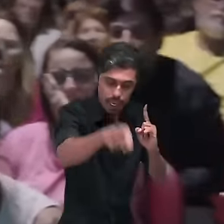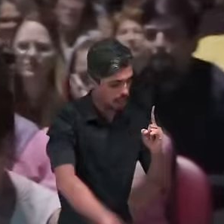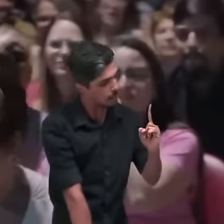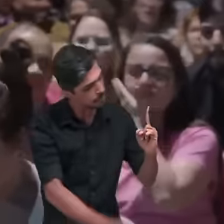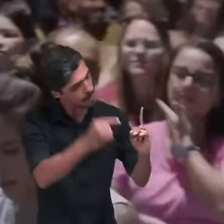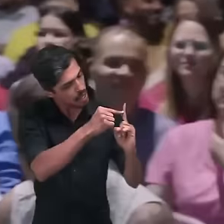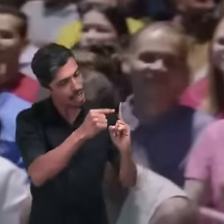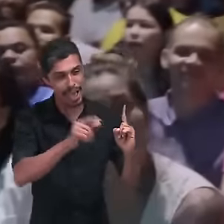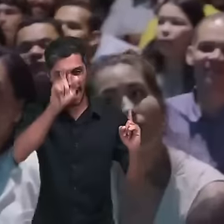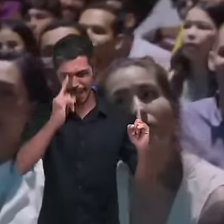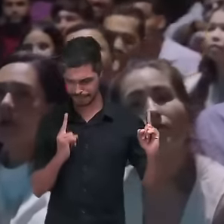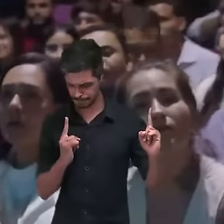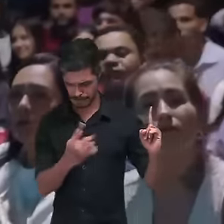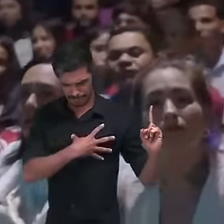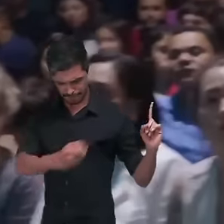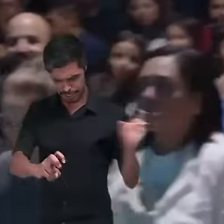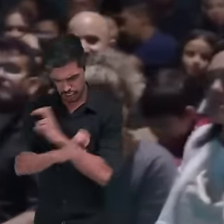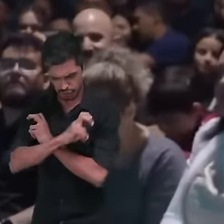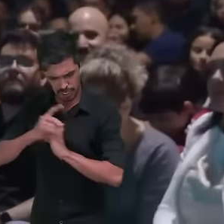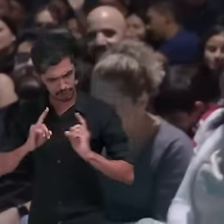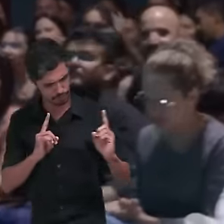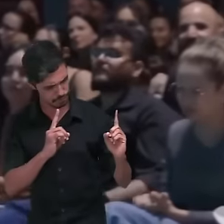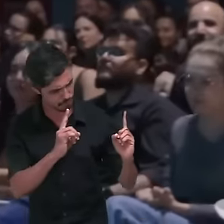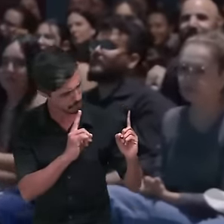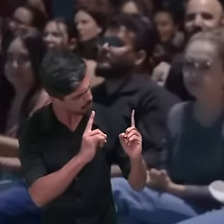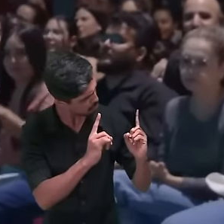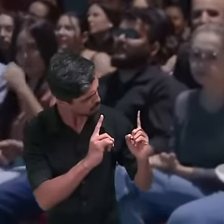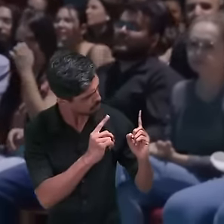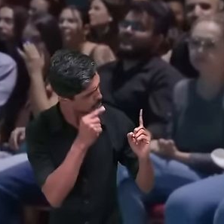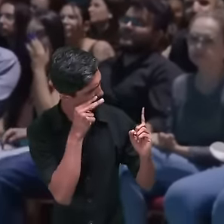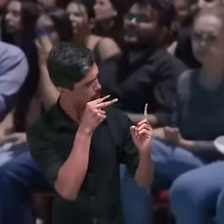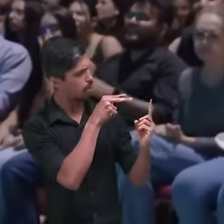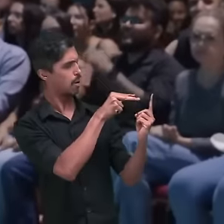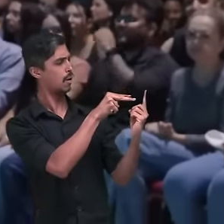Ella te va a falar: vamos para el palacio.